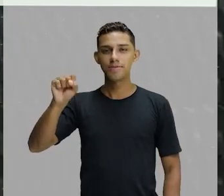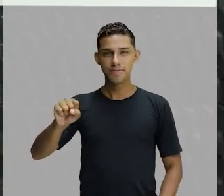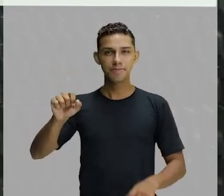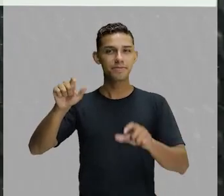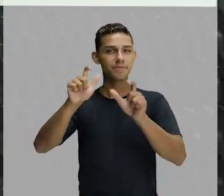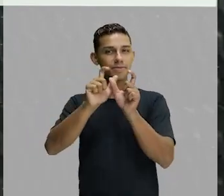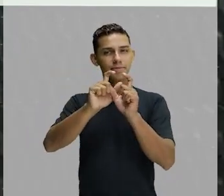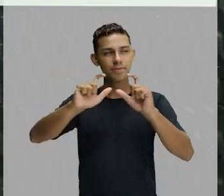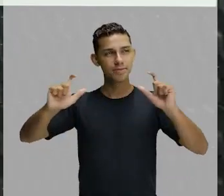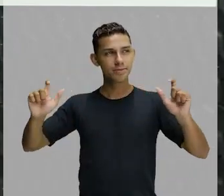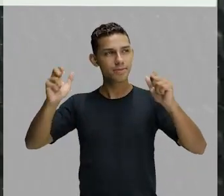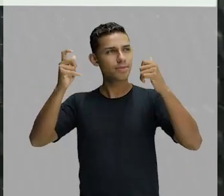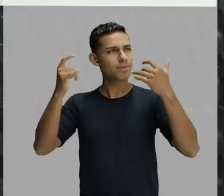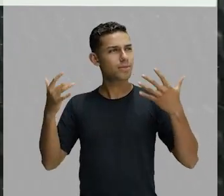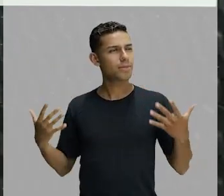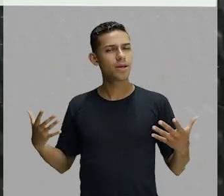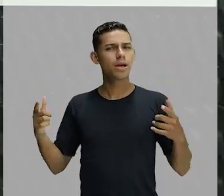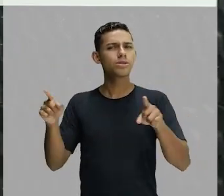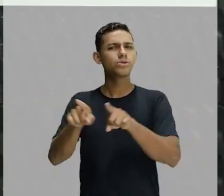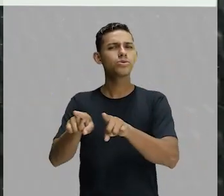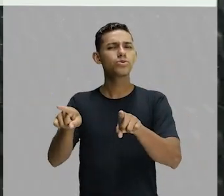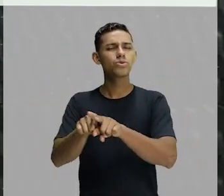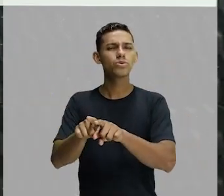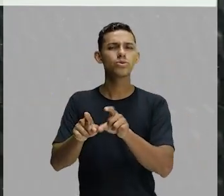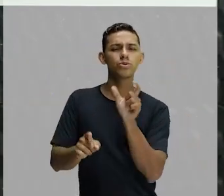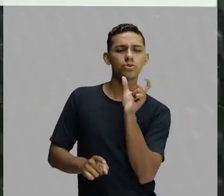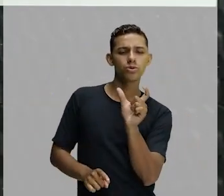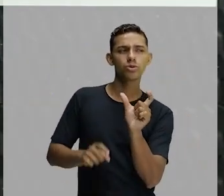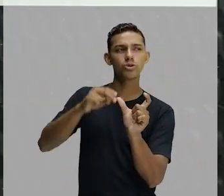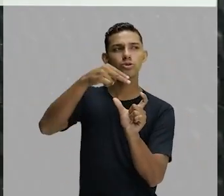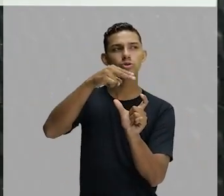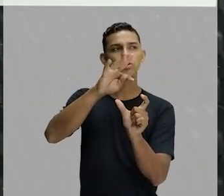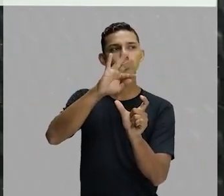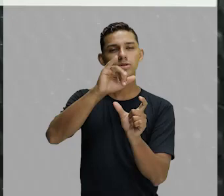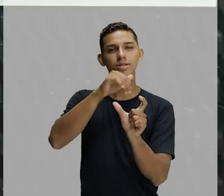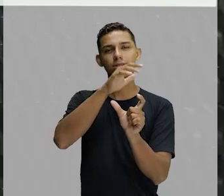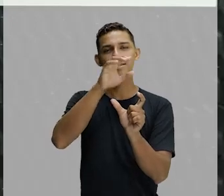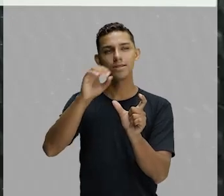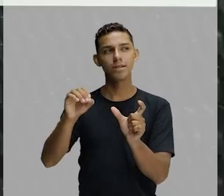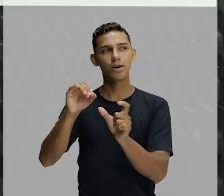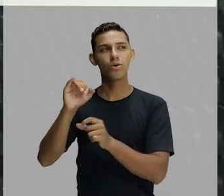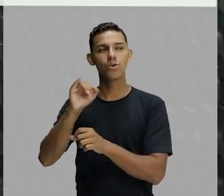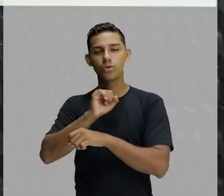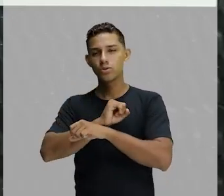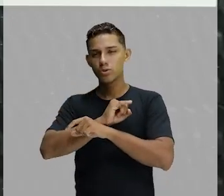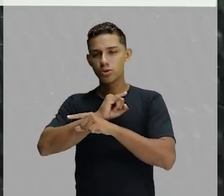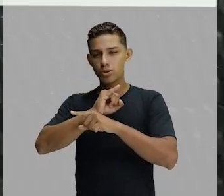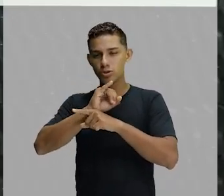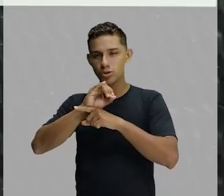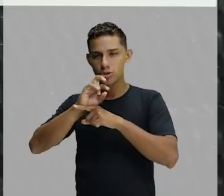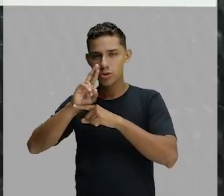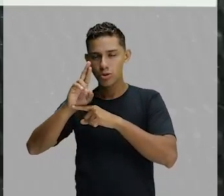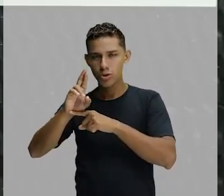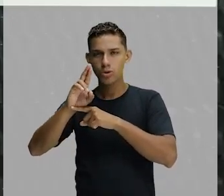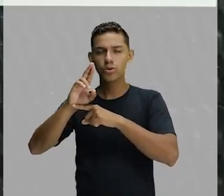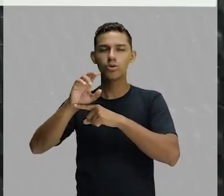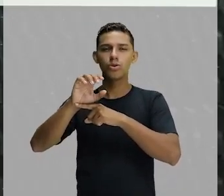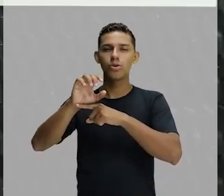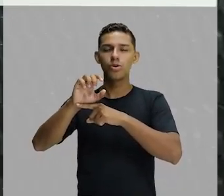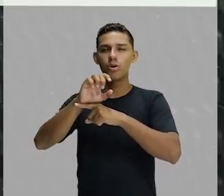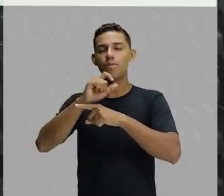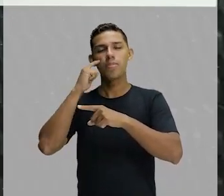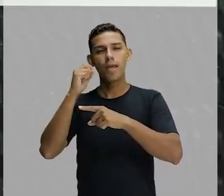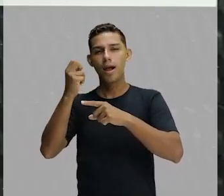aqui nutrição inorgânica. Então, nós vamos agora, dessa aula e as próximas aulas, estudar